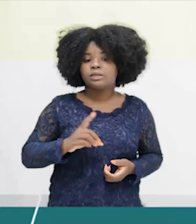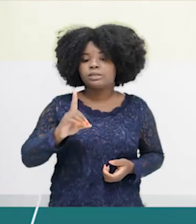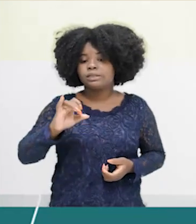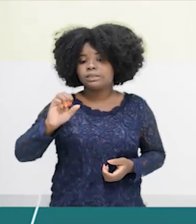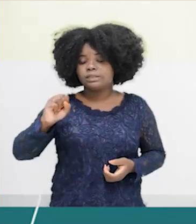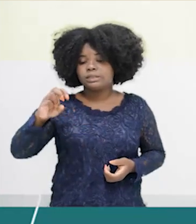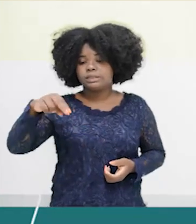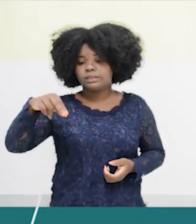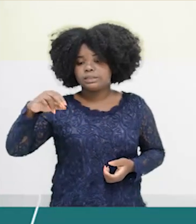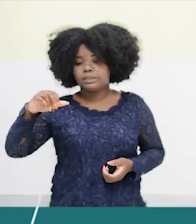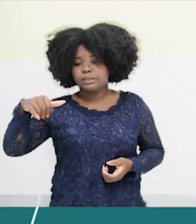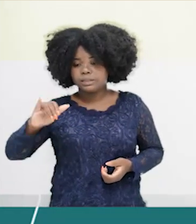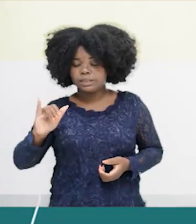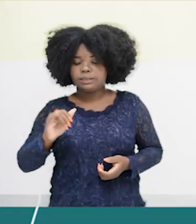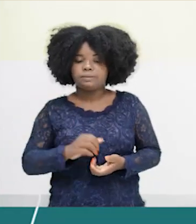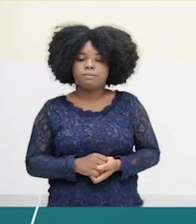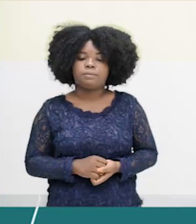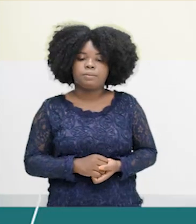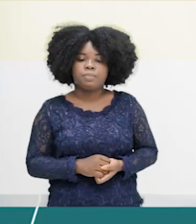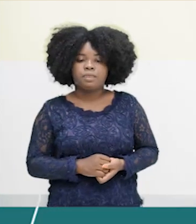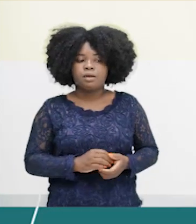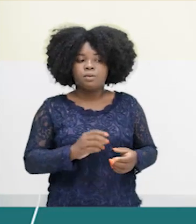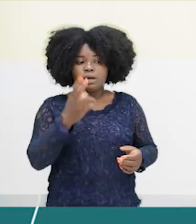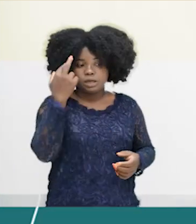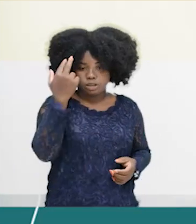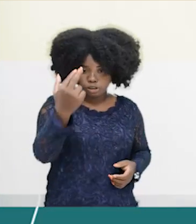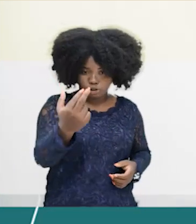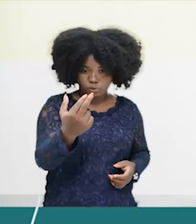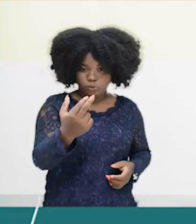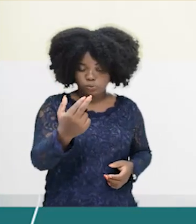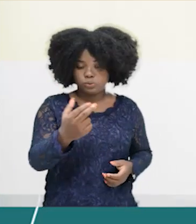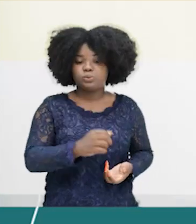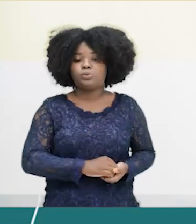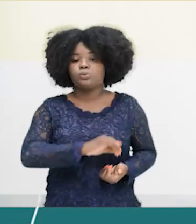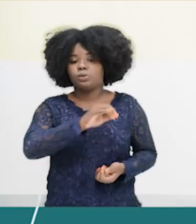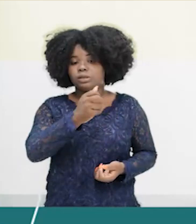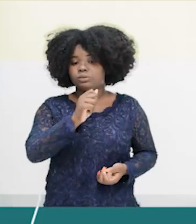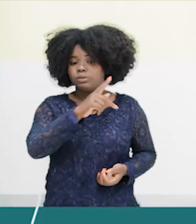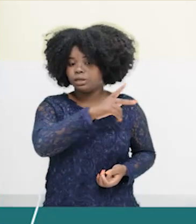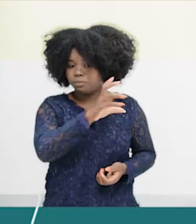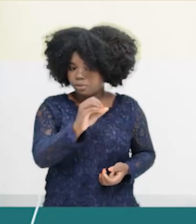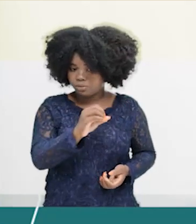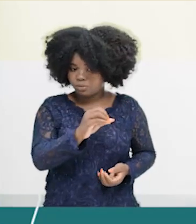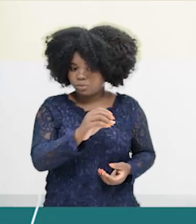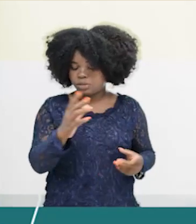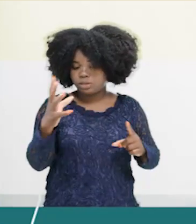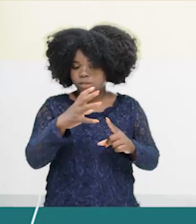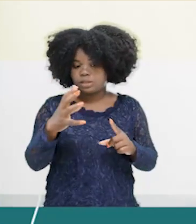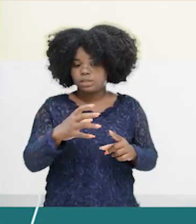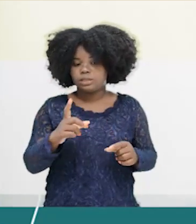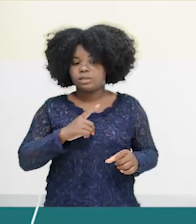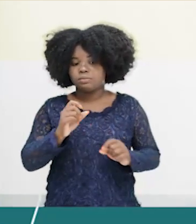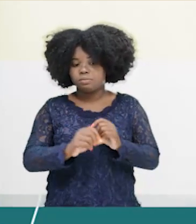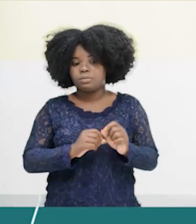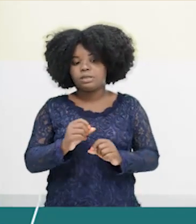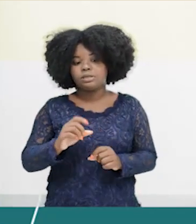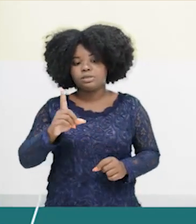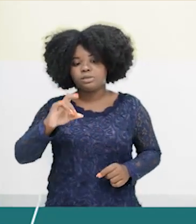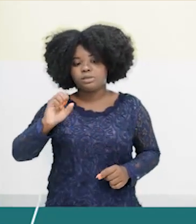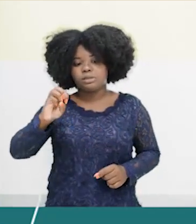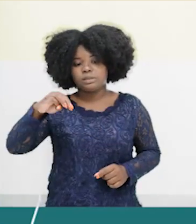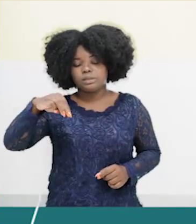você mistura a história do mangá oriental, que vem da obra do Hokusai, e aí você tem influências, por exemplo, de clássicos da Disney